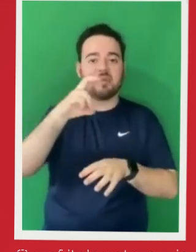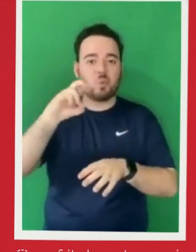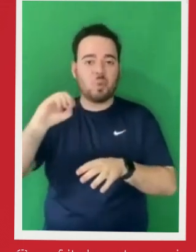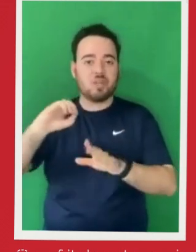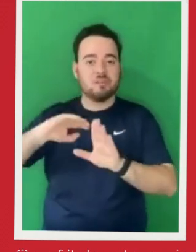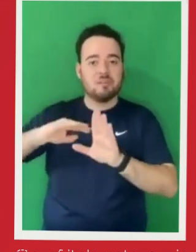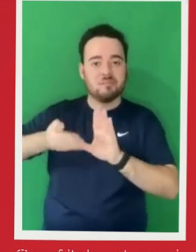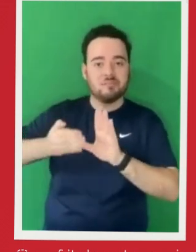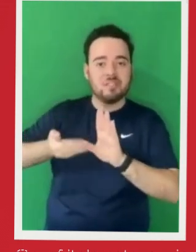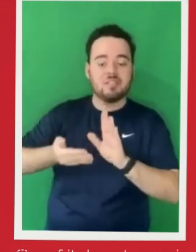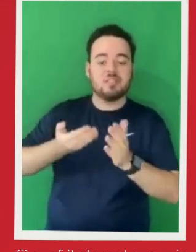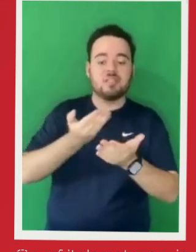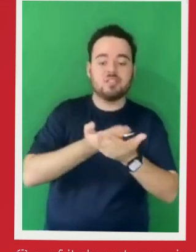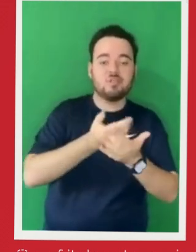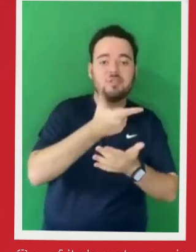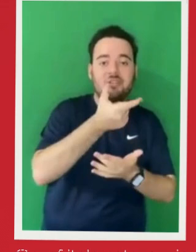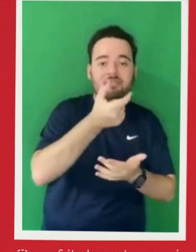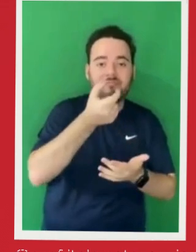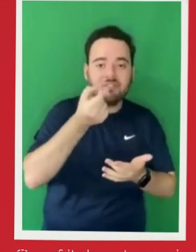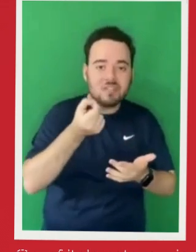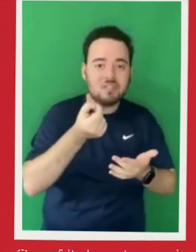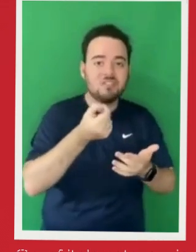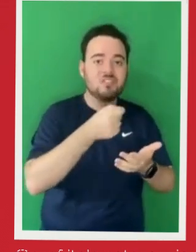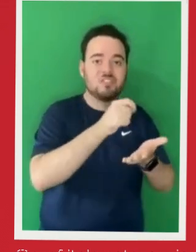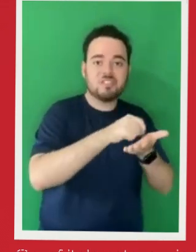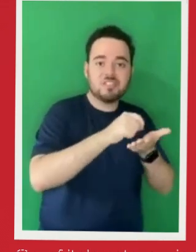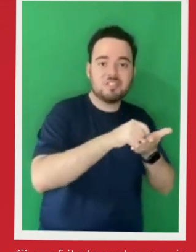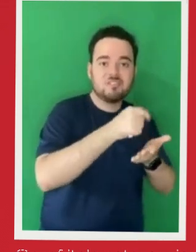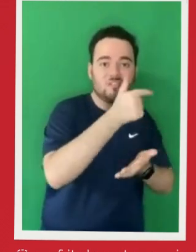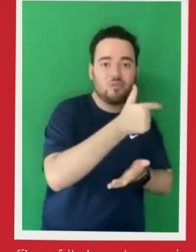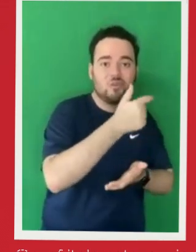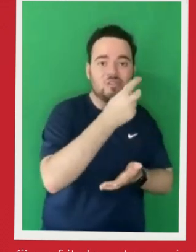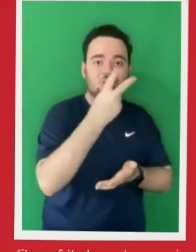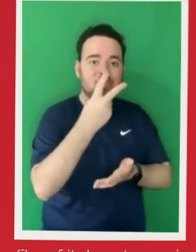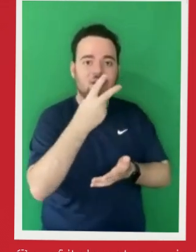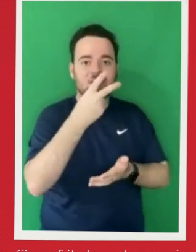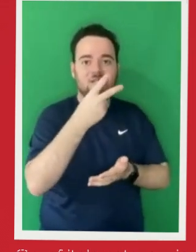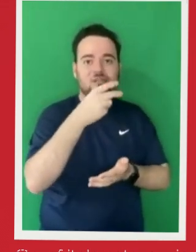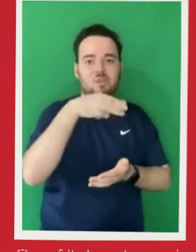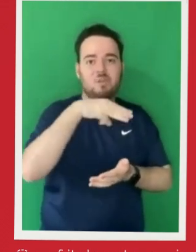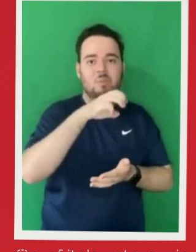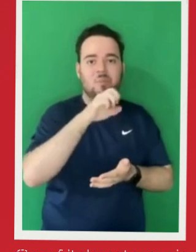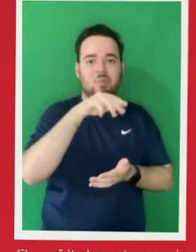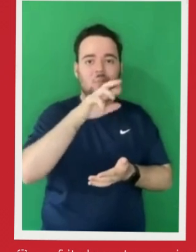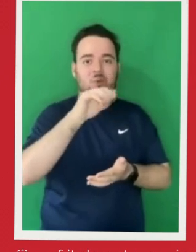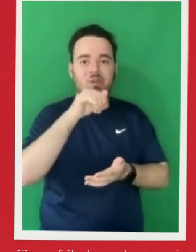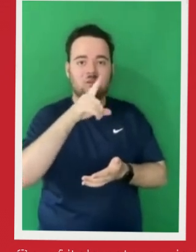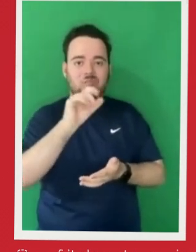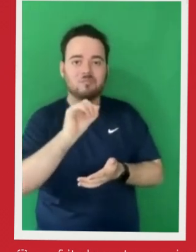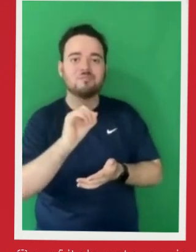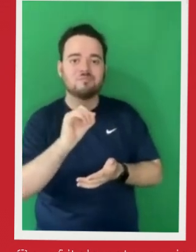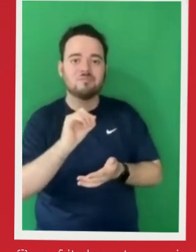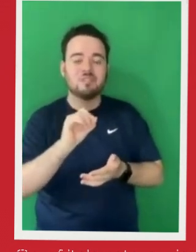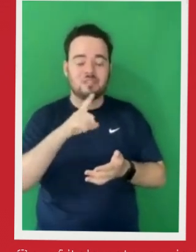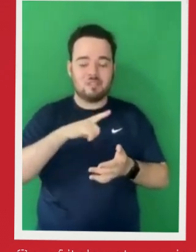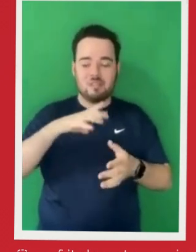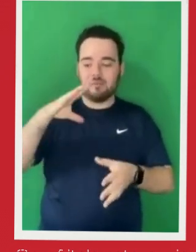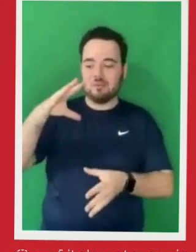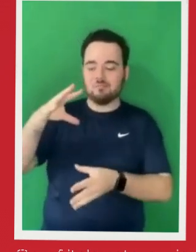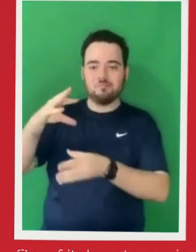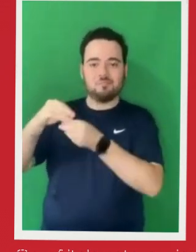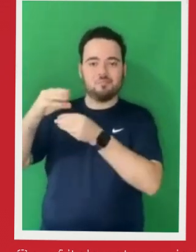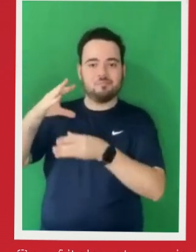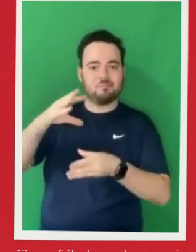50 fontes, você vai estudar 20, você vai escrever 2 ou 3 memorandos. Então você tem uma